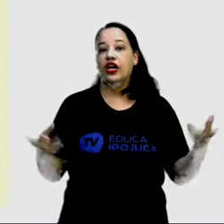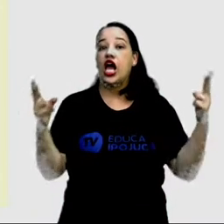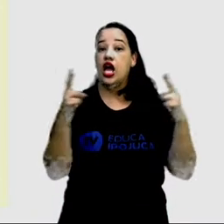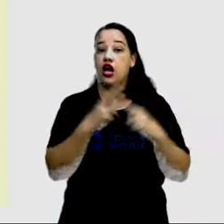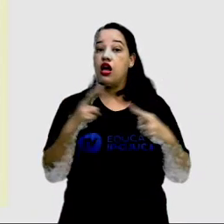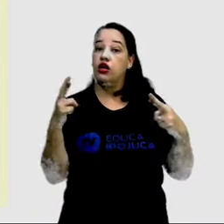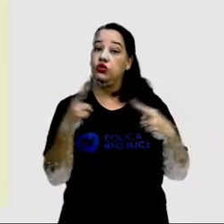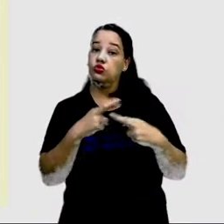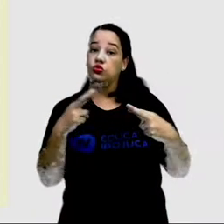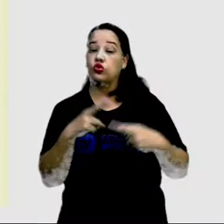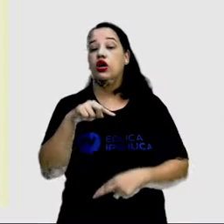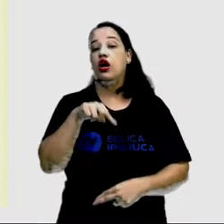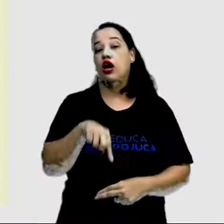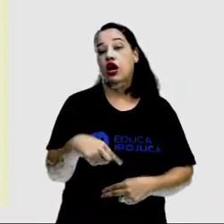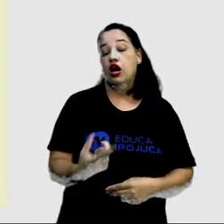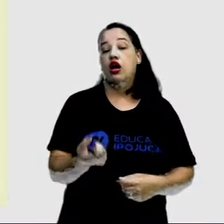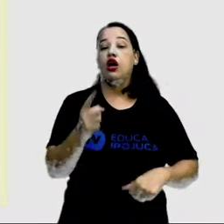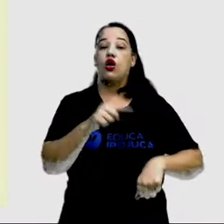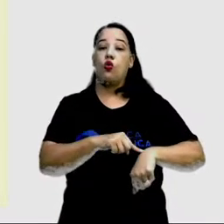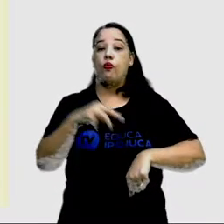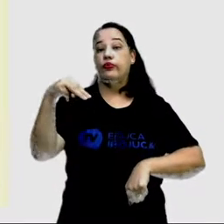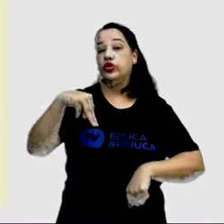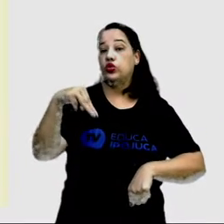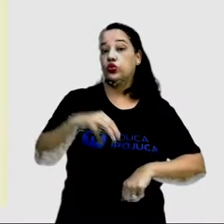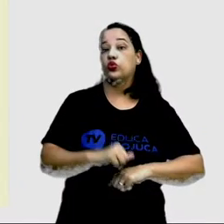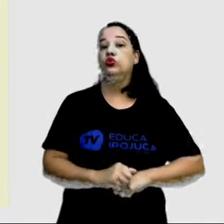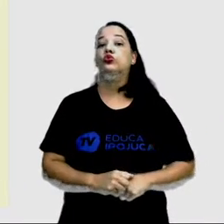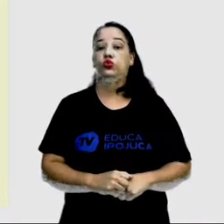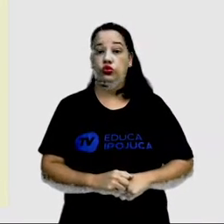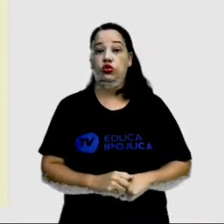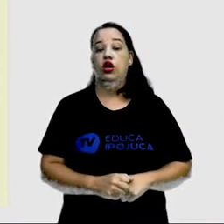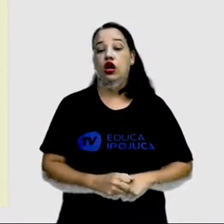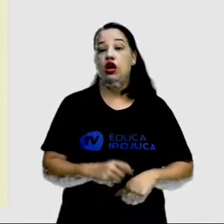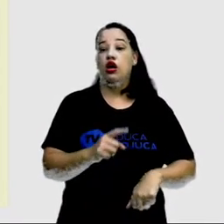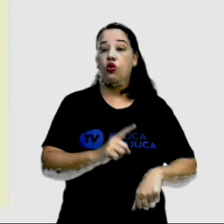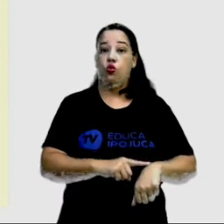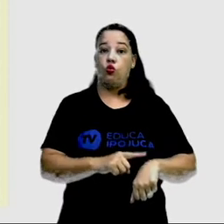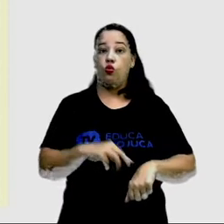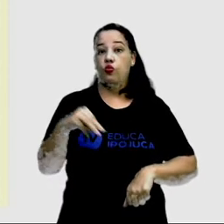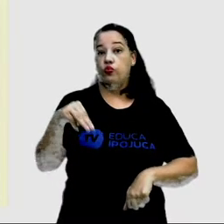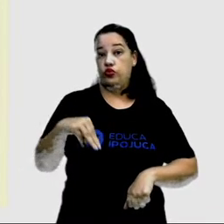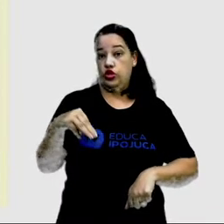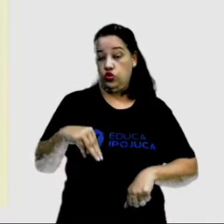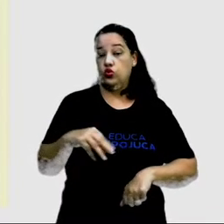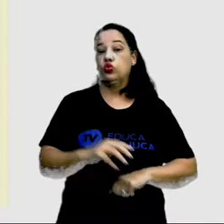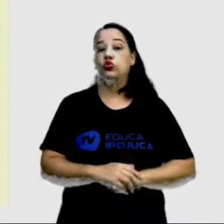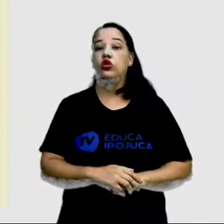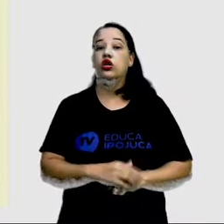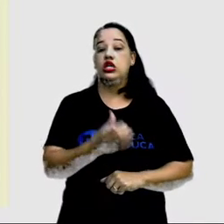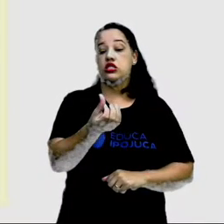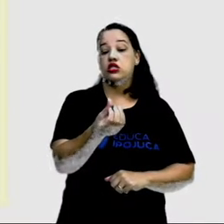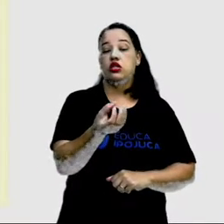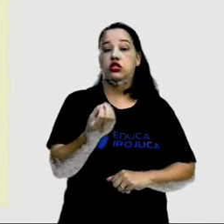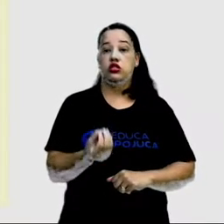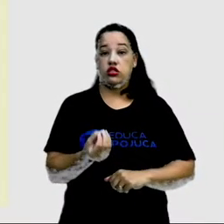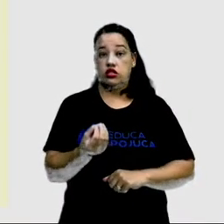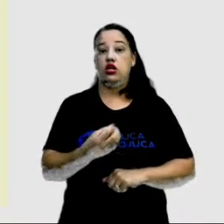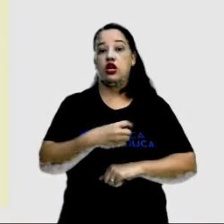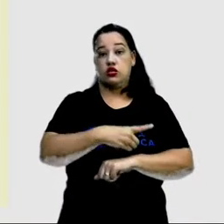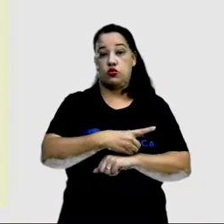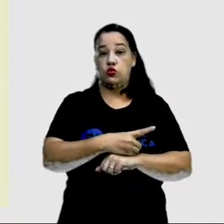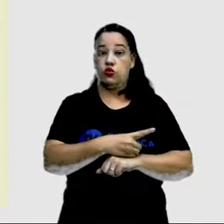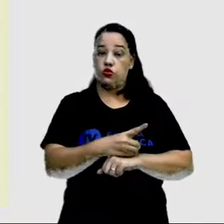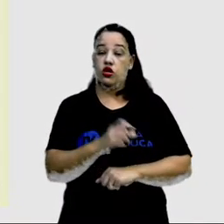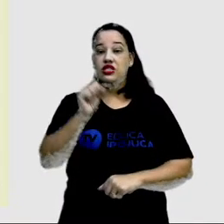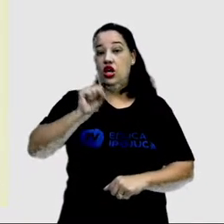Relações de medida de tempo. Um minuto, como eu falei para vocês, um minuto, que é configurado em 60 segundos.